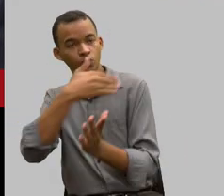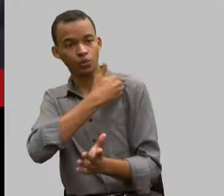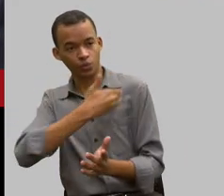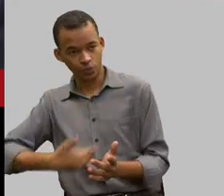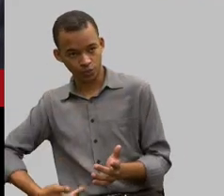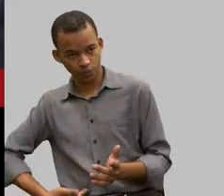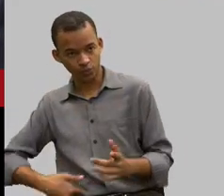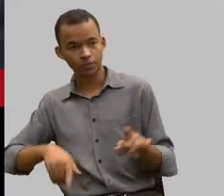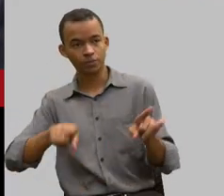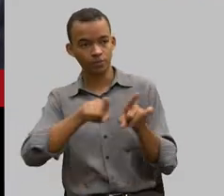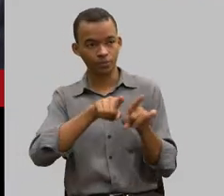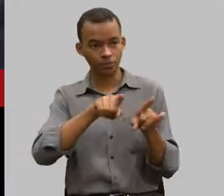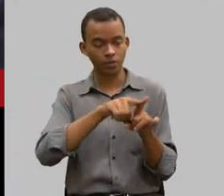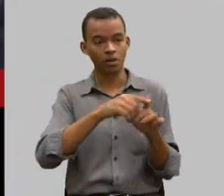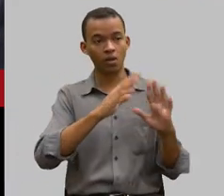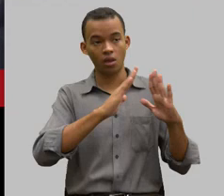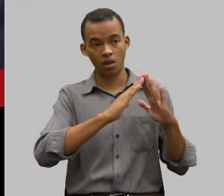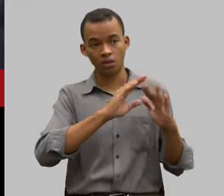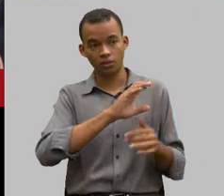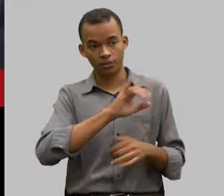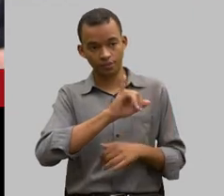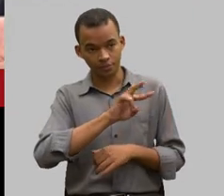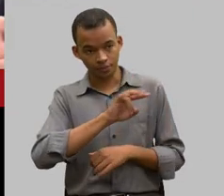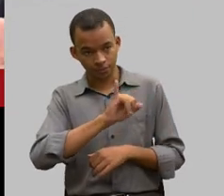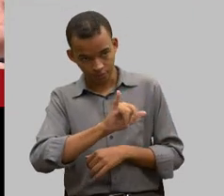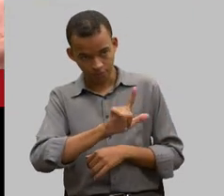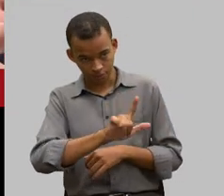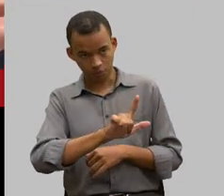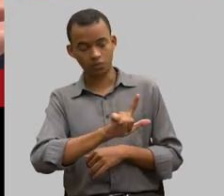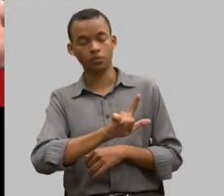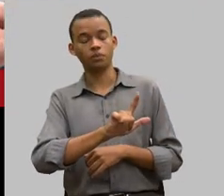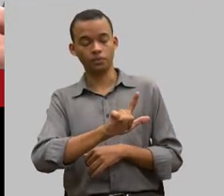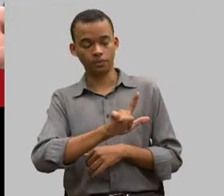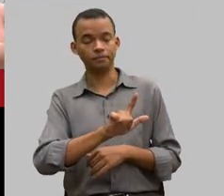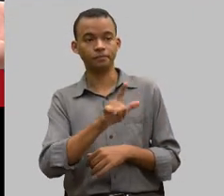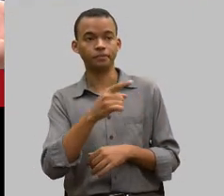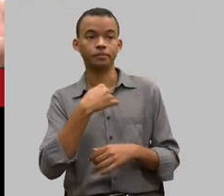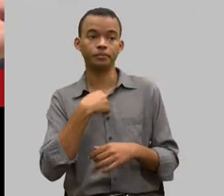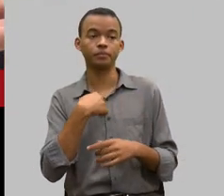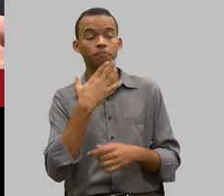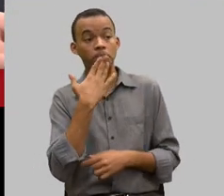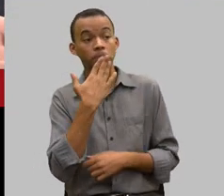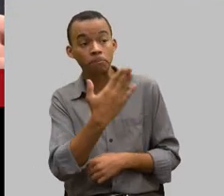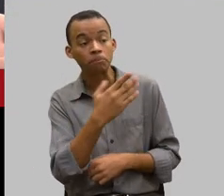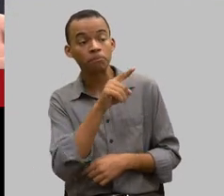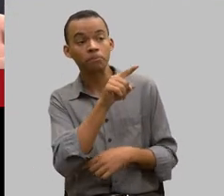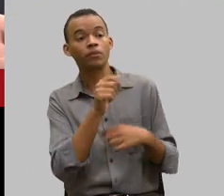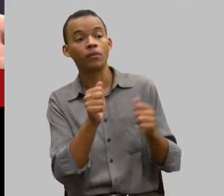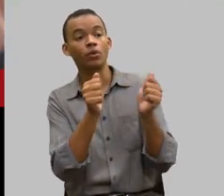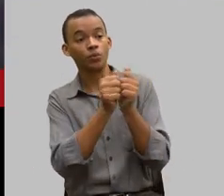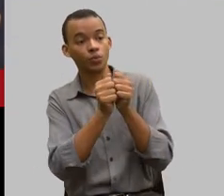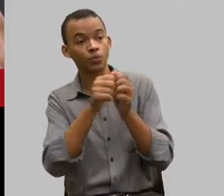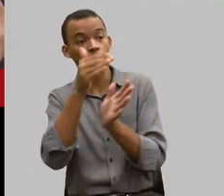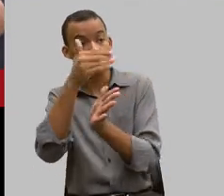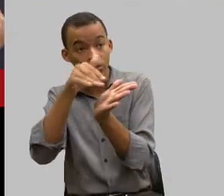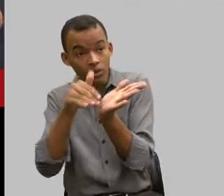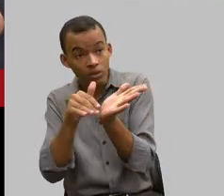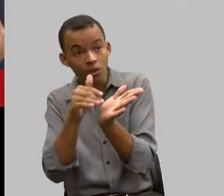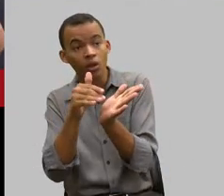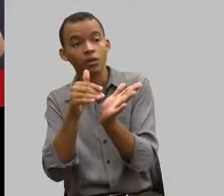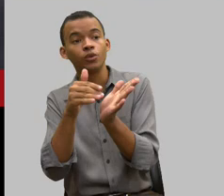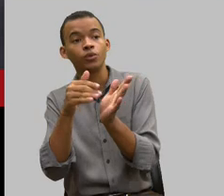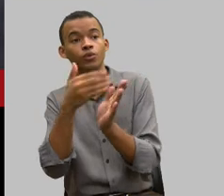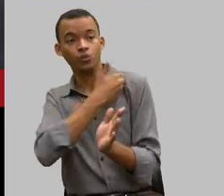tudo compilado na Casa Civil mas quem sabe o senhor juntamente com o secretário de governo ajude o